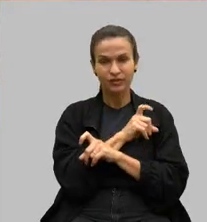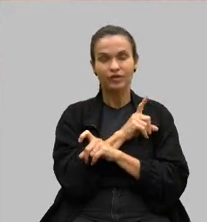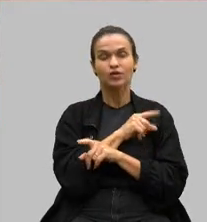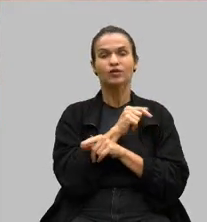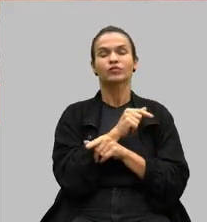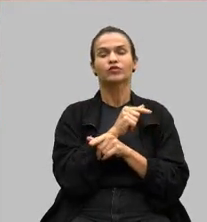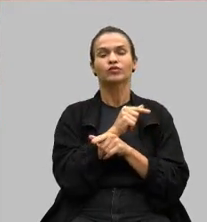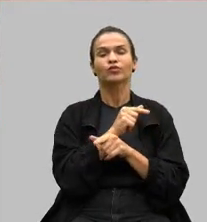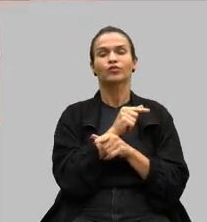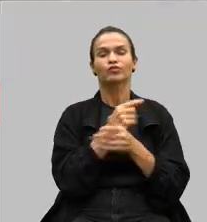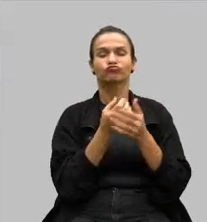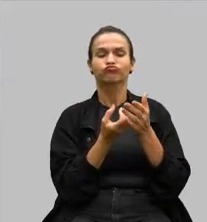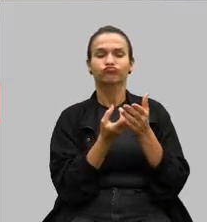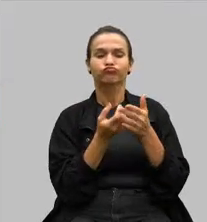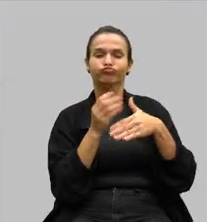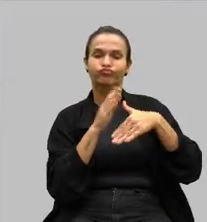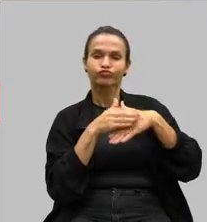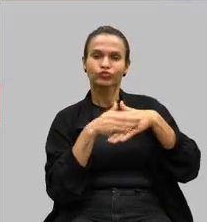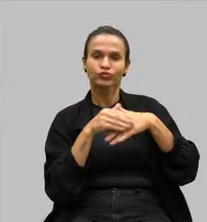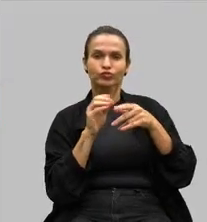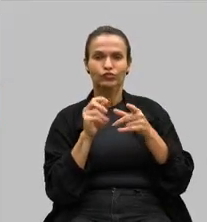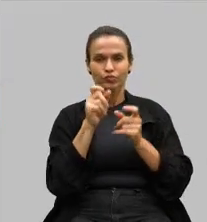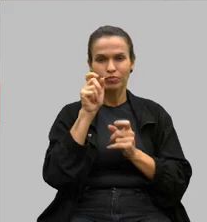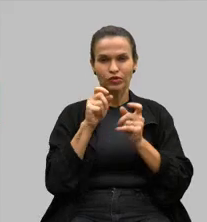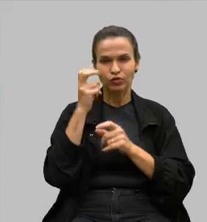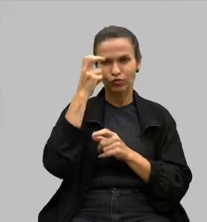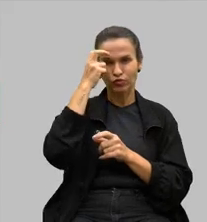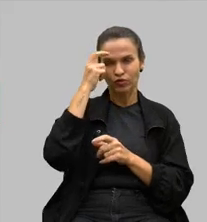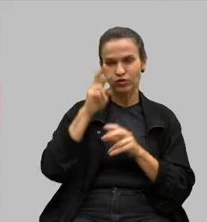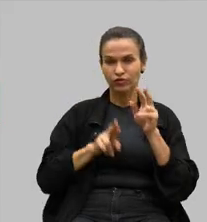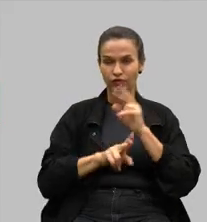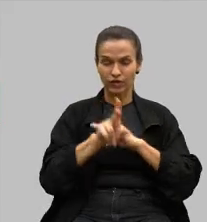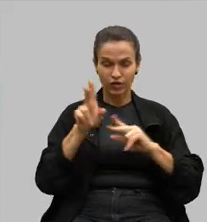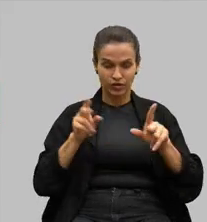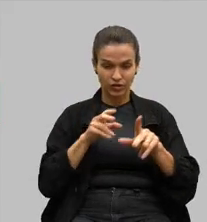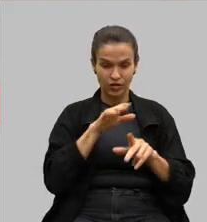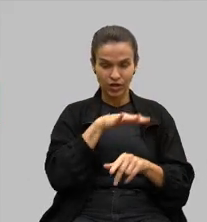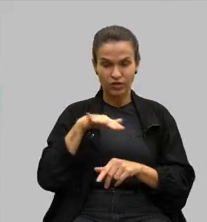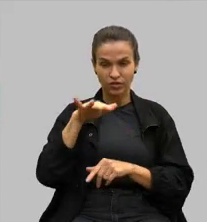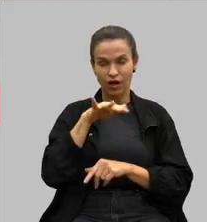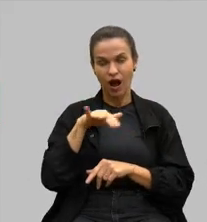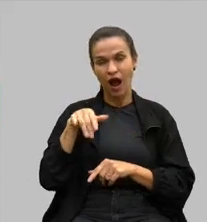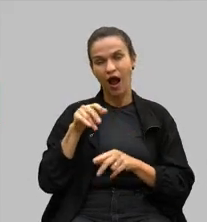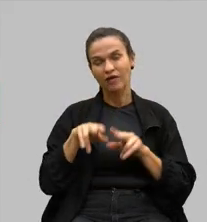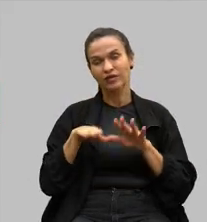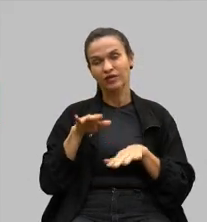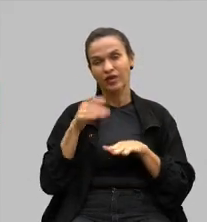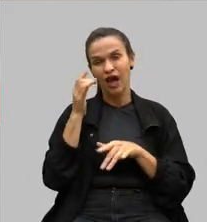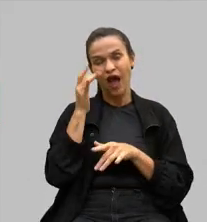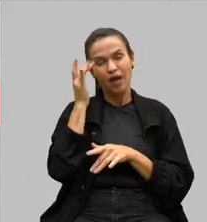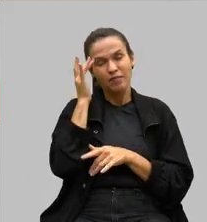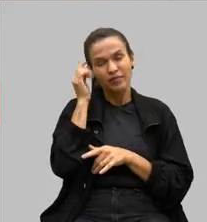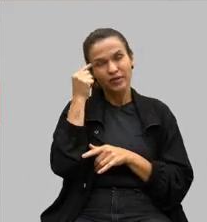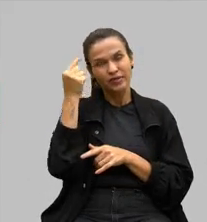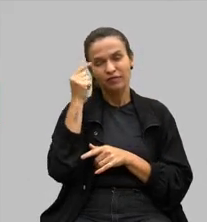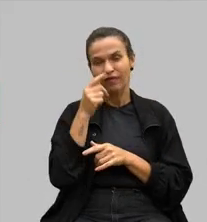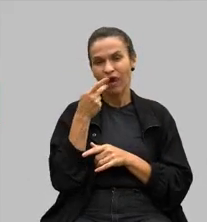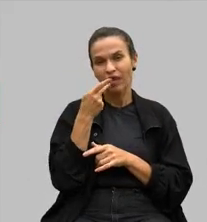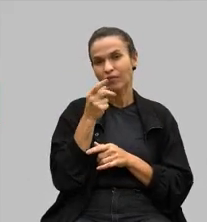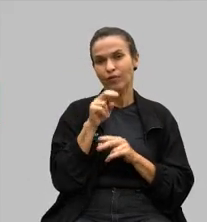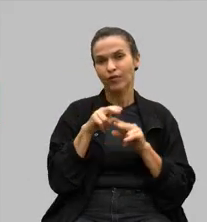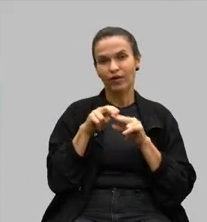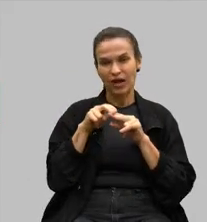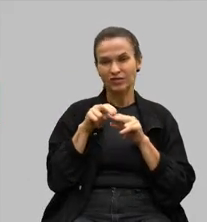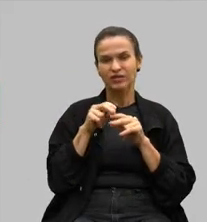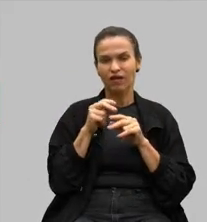fazedores de Cultura nas nossas diferentes regiões e aí às vezes a gente acha que a gente tá falando isso só porque nós estamos falando do